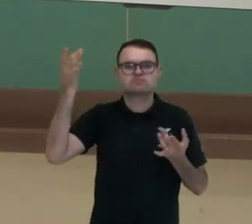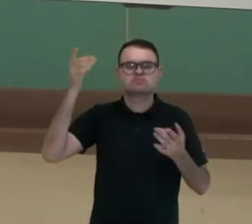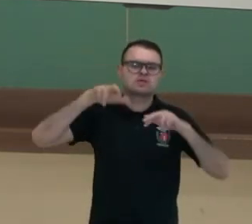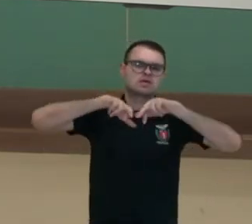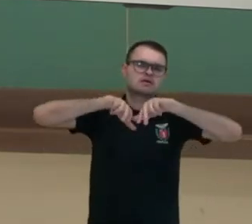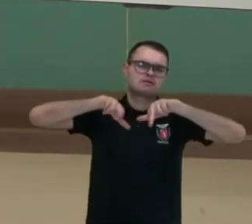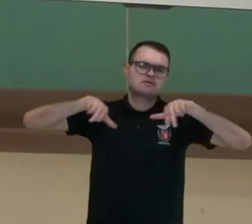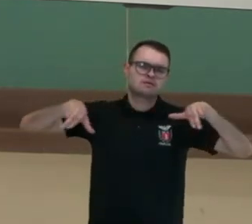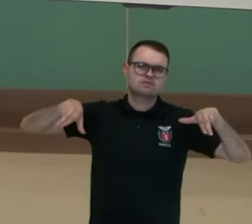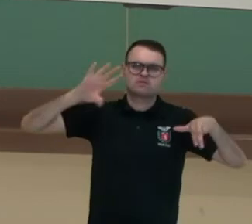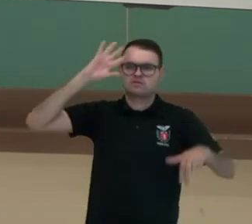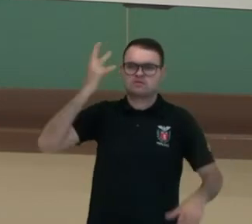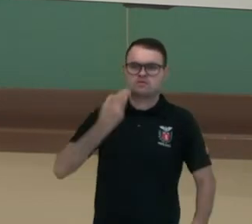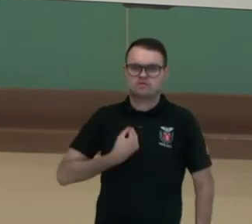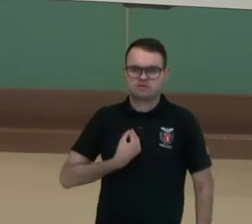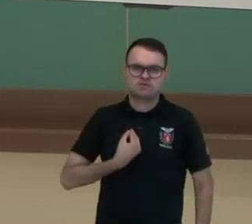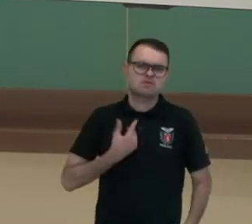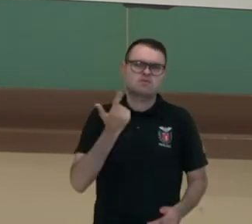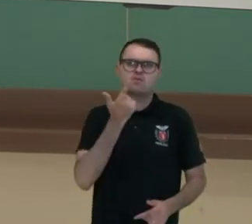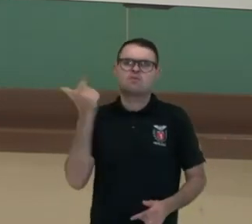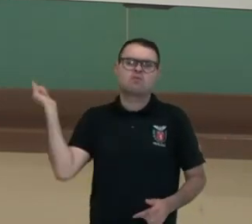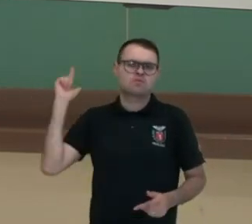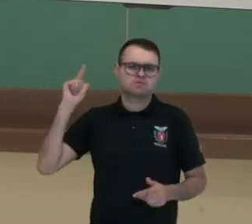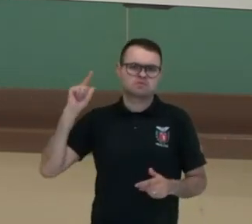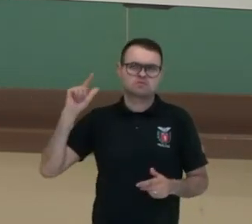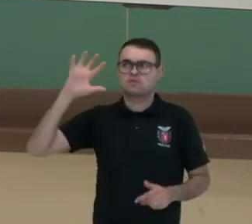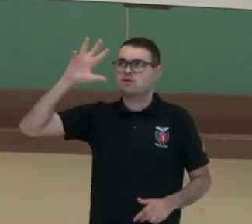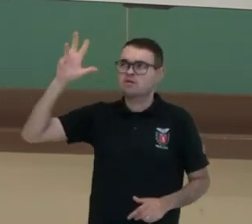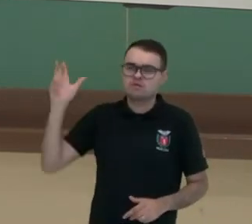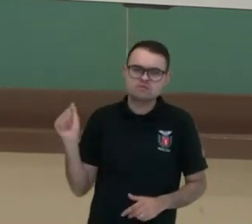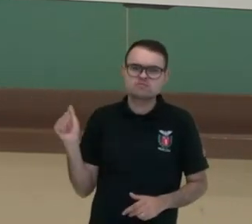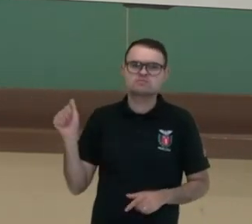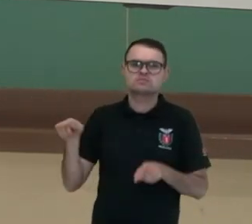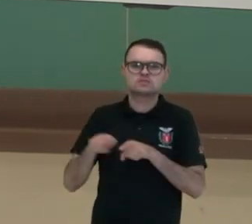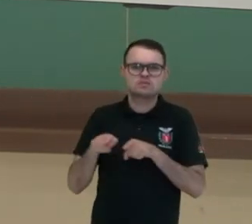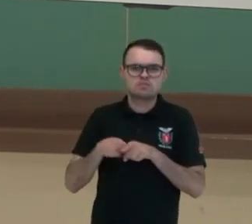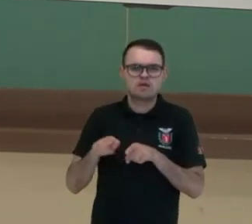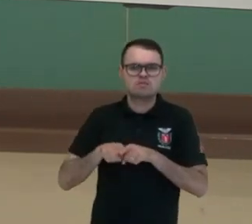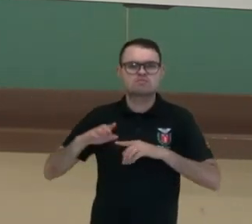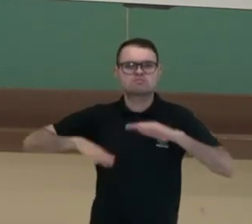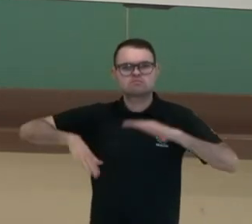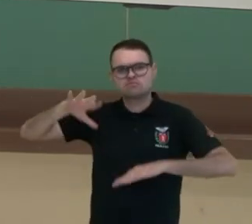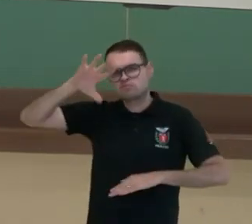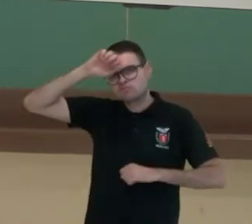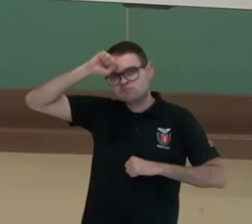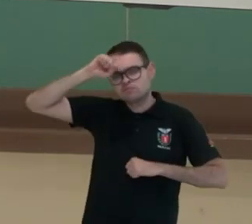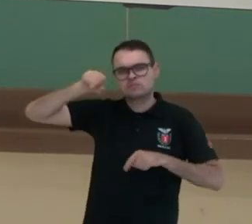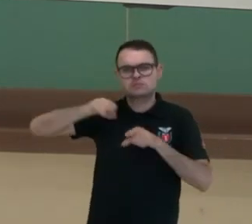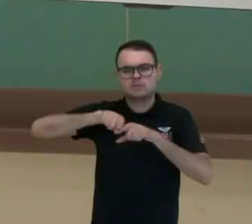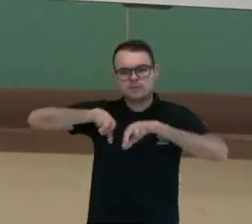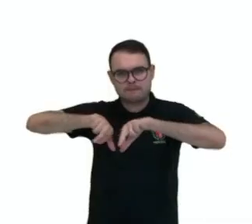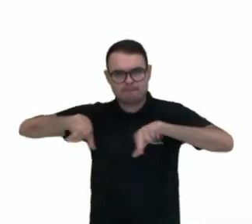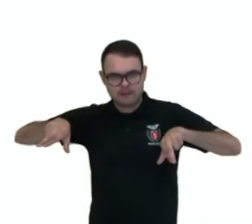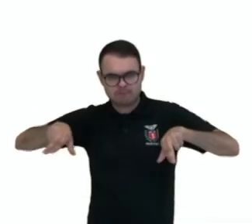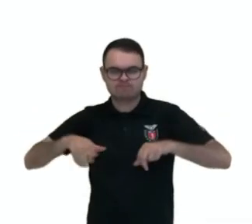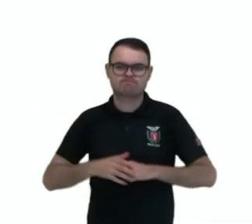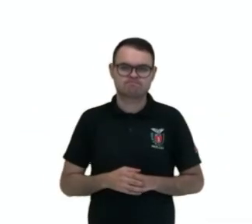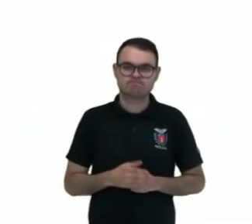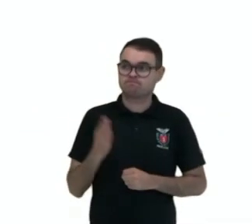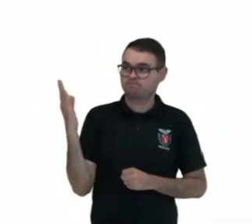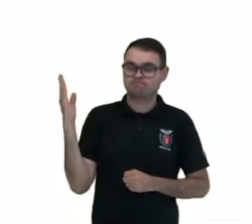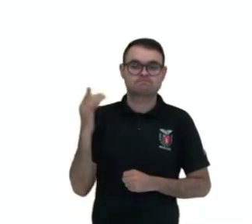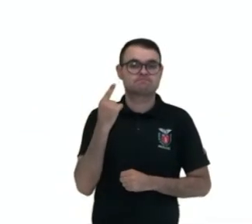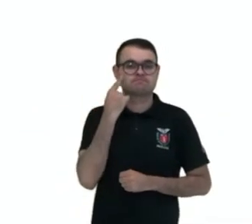enfim, outras religiões, inclusive da matriz africana, umbandistas, candomblezeiros. Como vocês podem ver